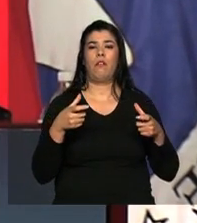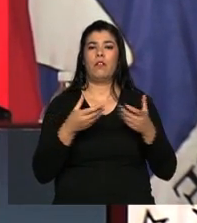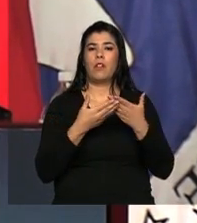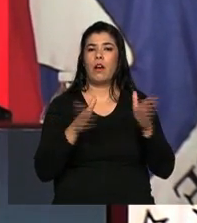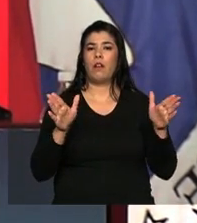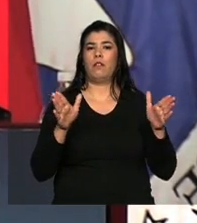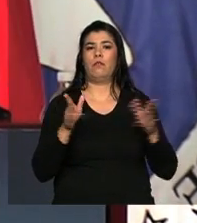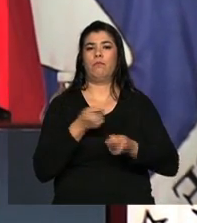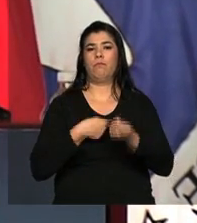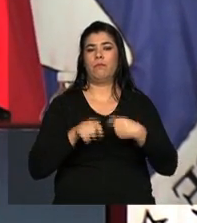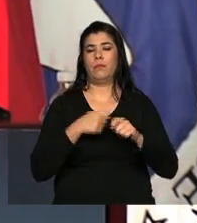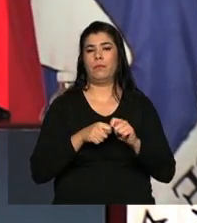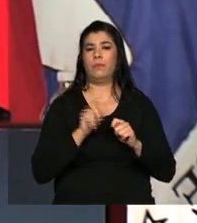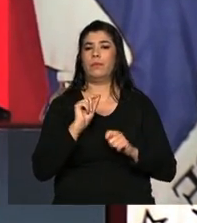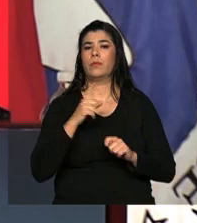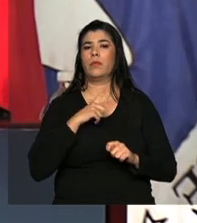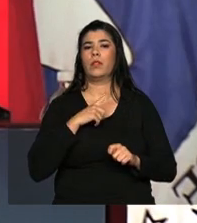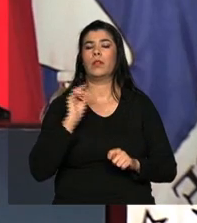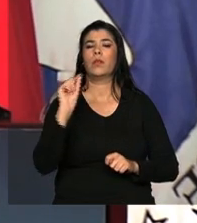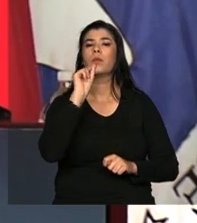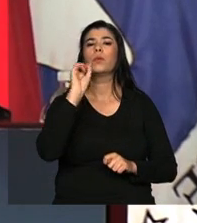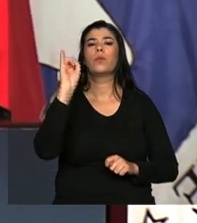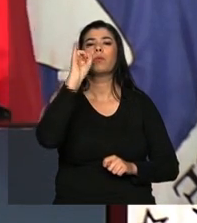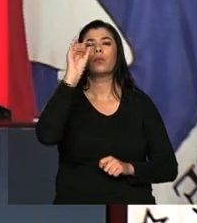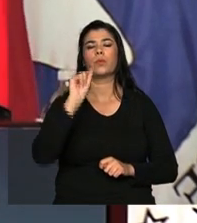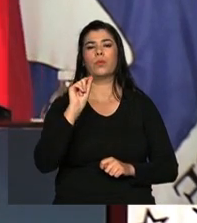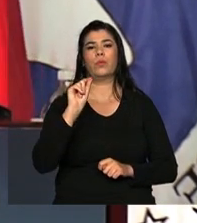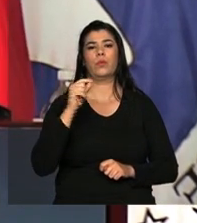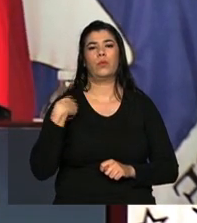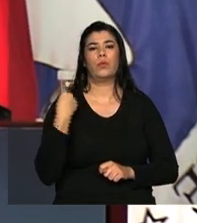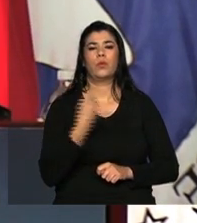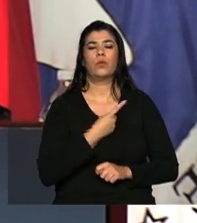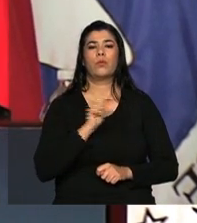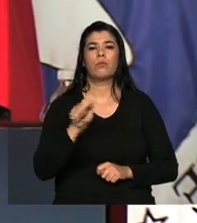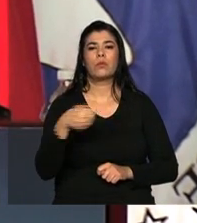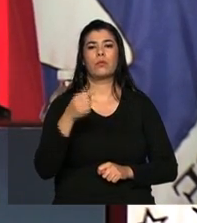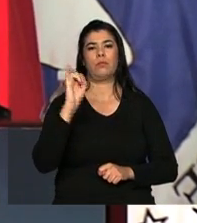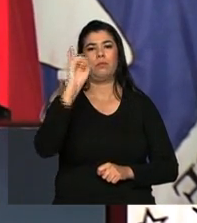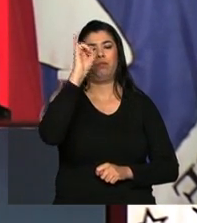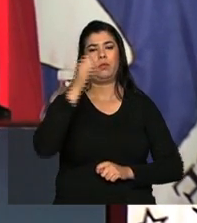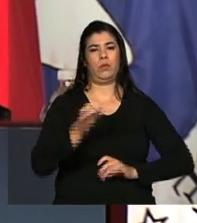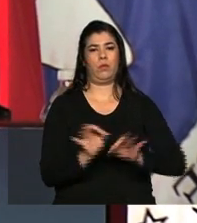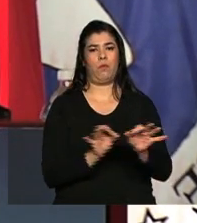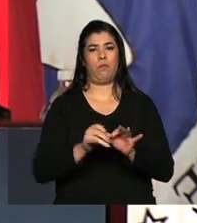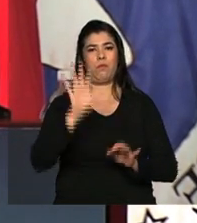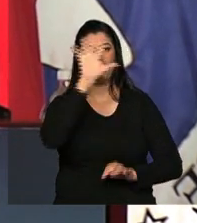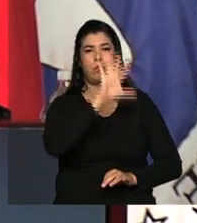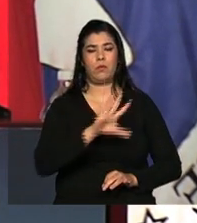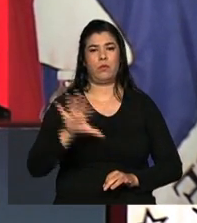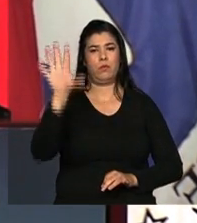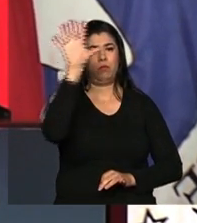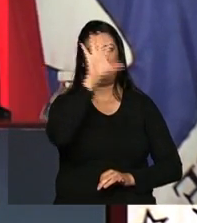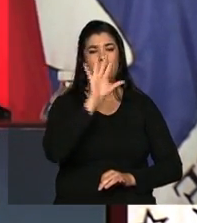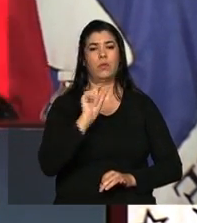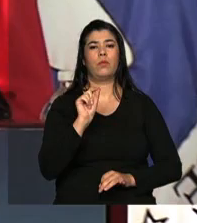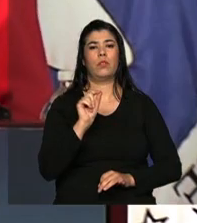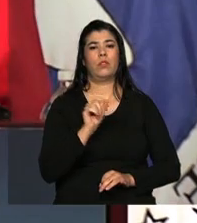podermos ter o que é o nosso símbolo deste Plano Nacional de